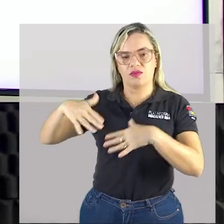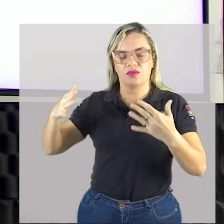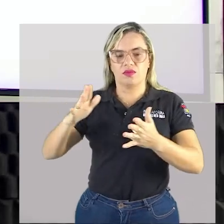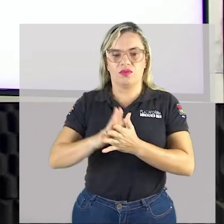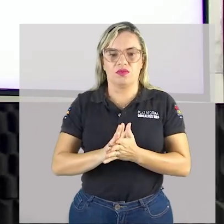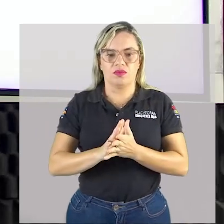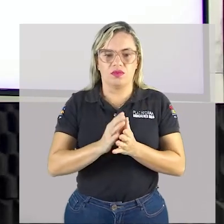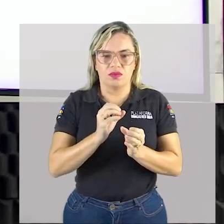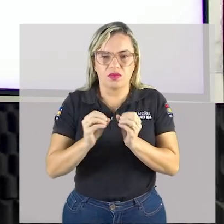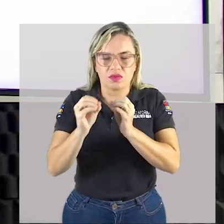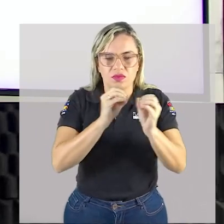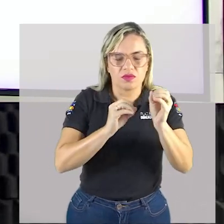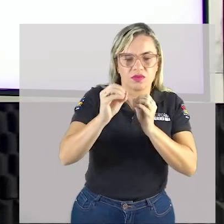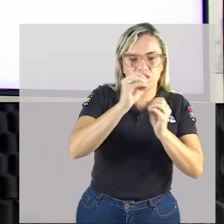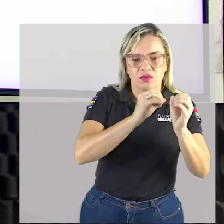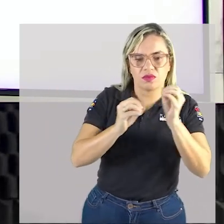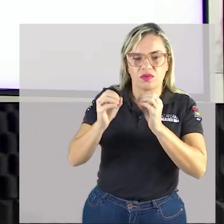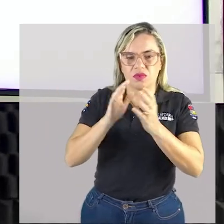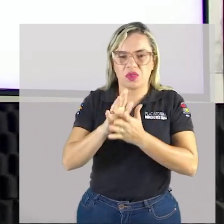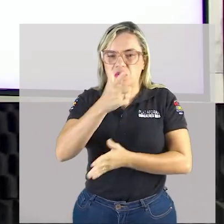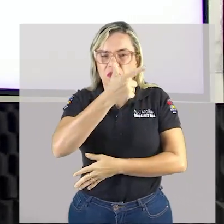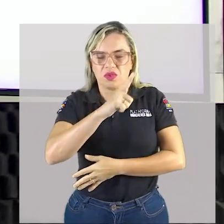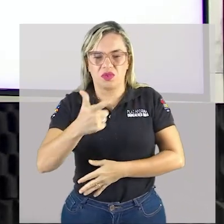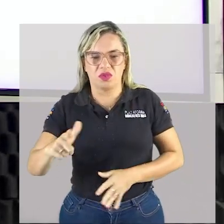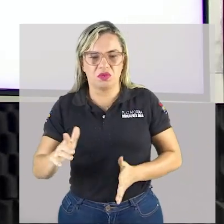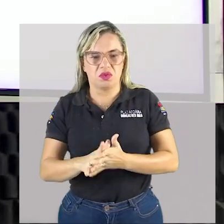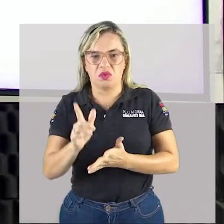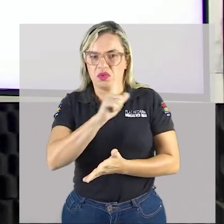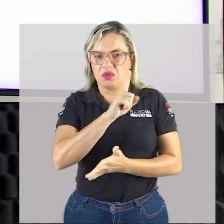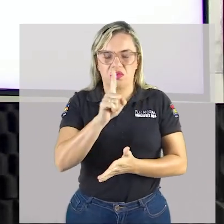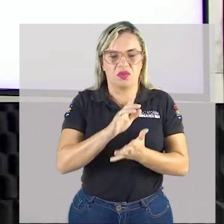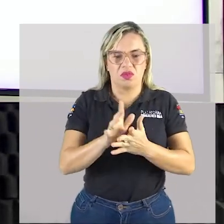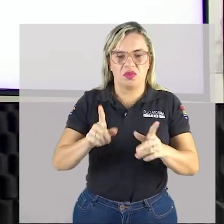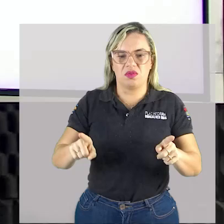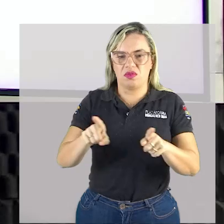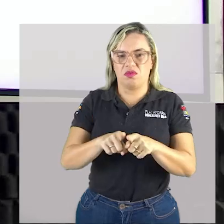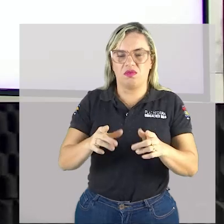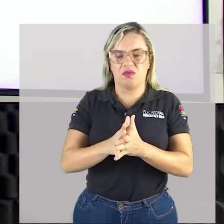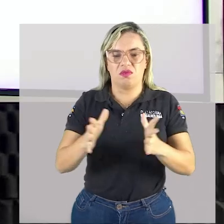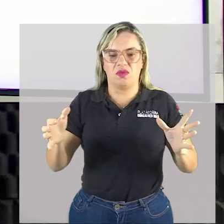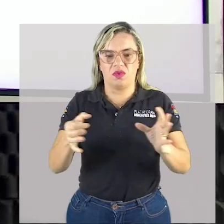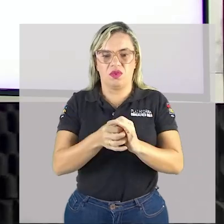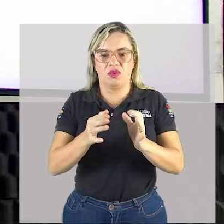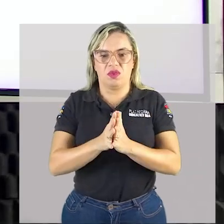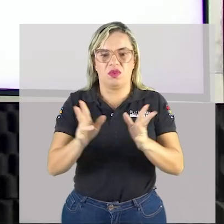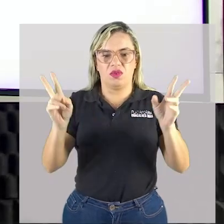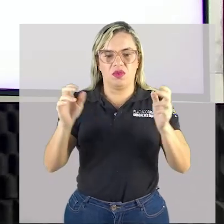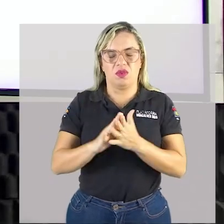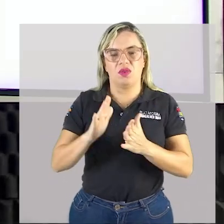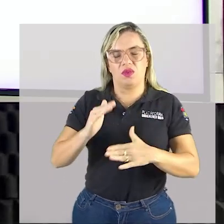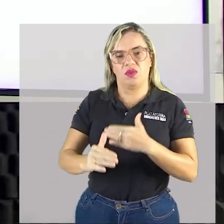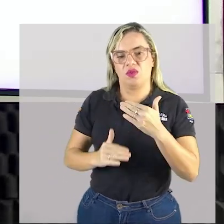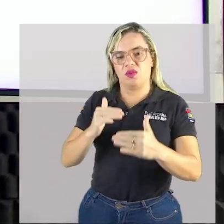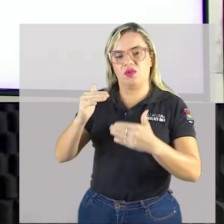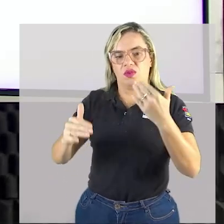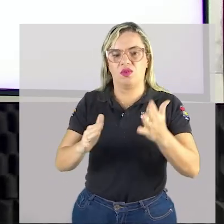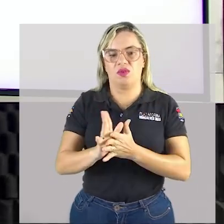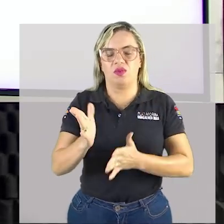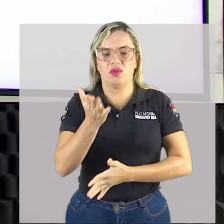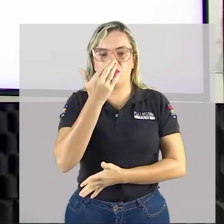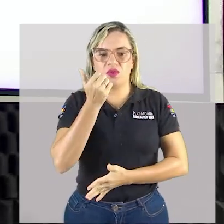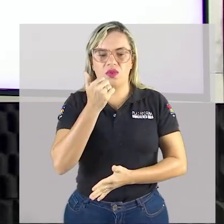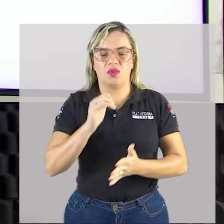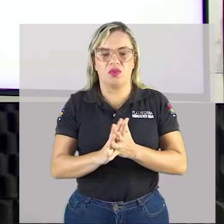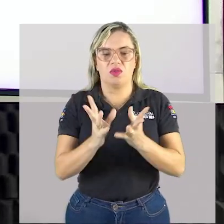As moléculas de nitrogênio, então não tem também tanta ligação com esse processo de ingestão